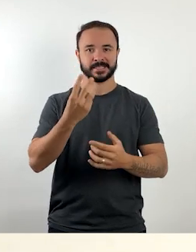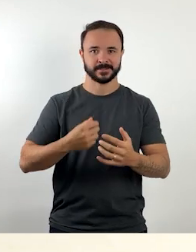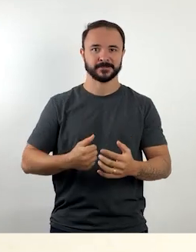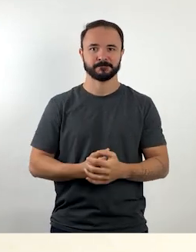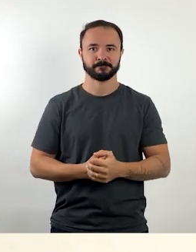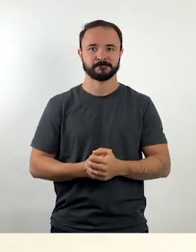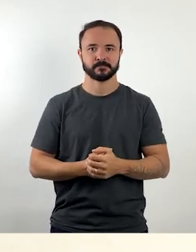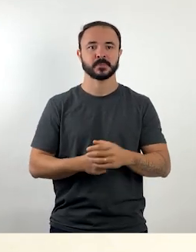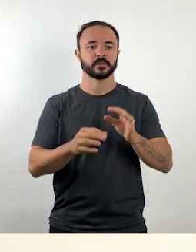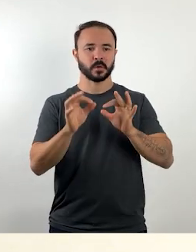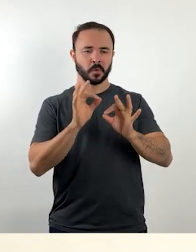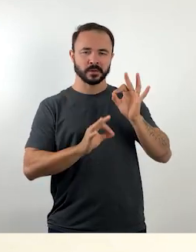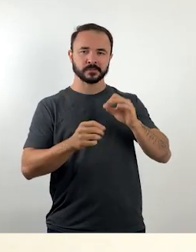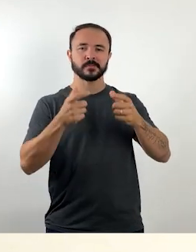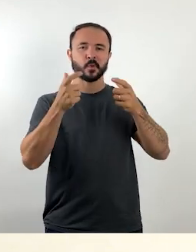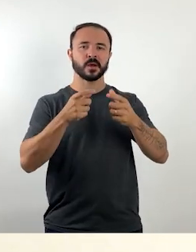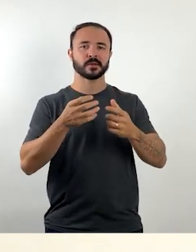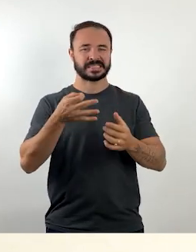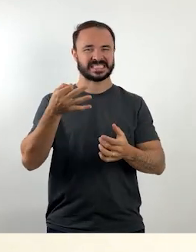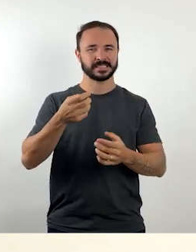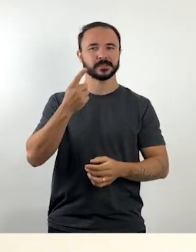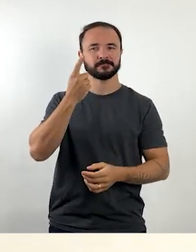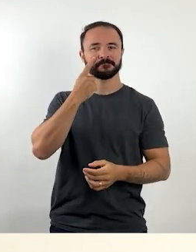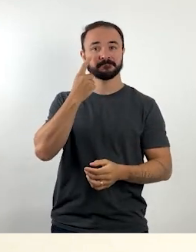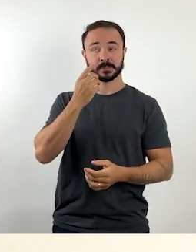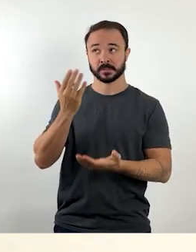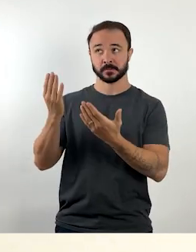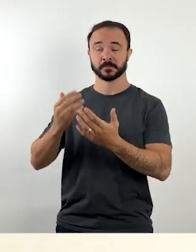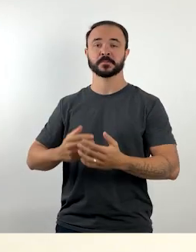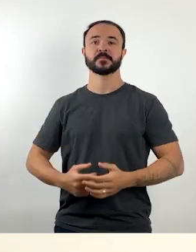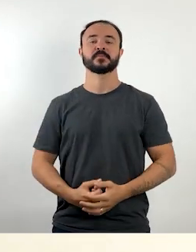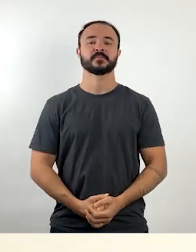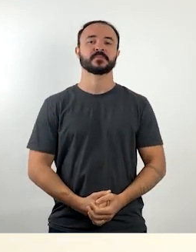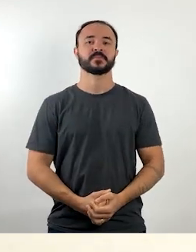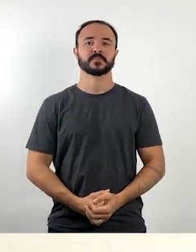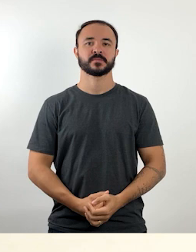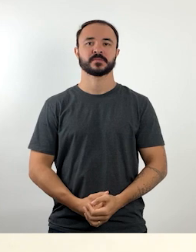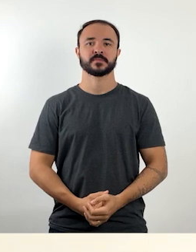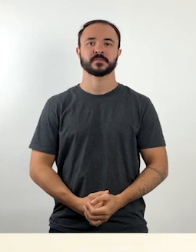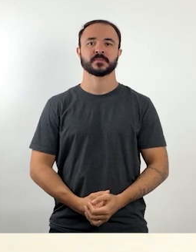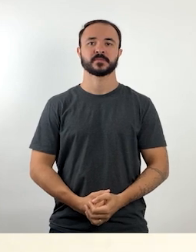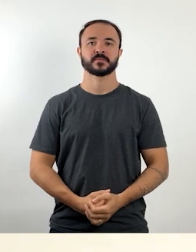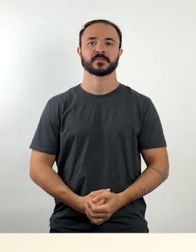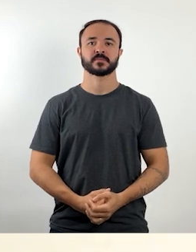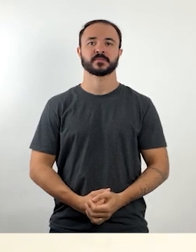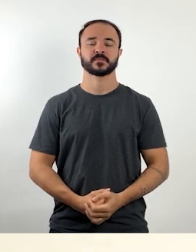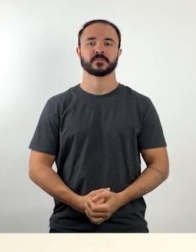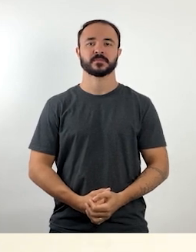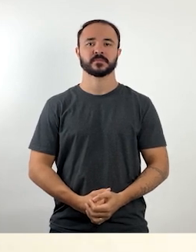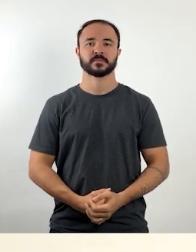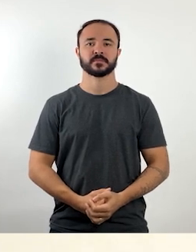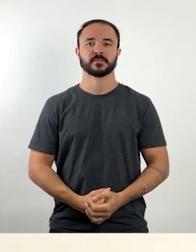coloco exatamente aqui no furinho em formato de cruz.